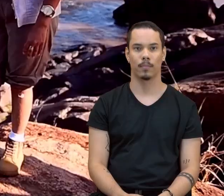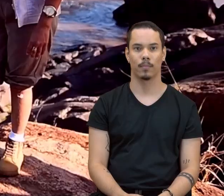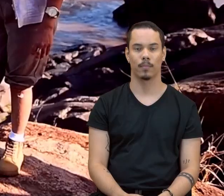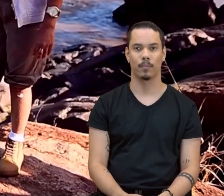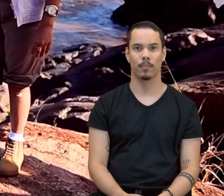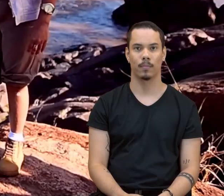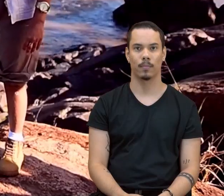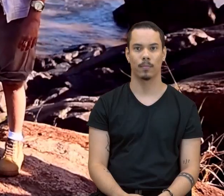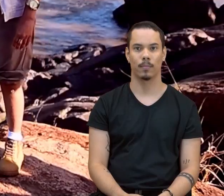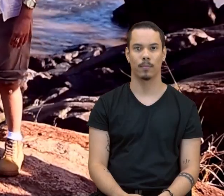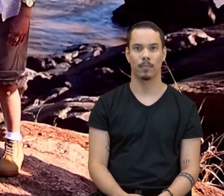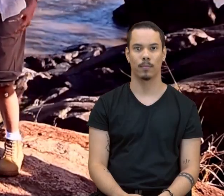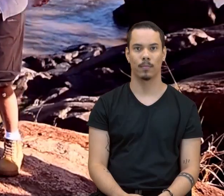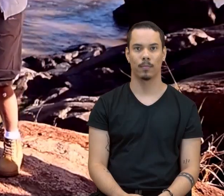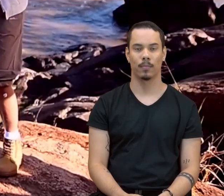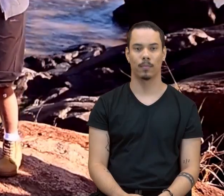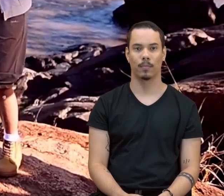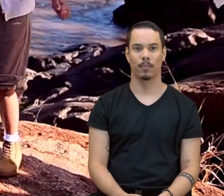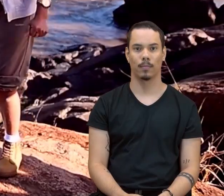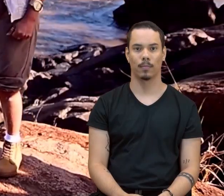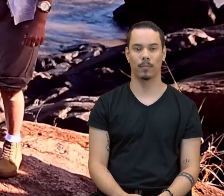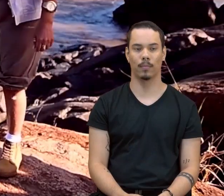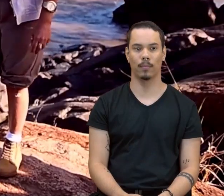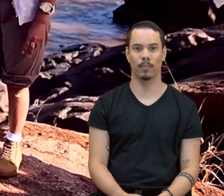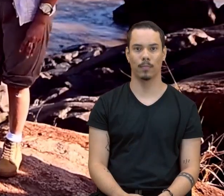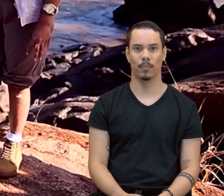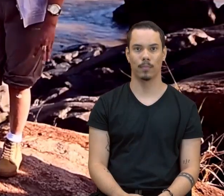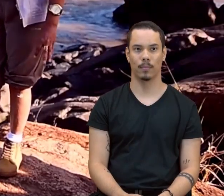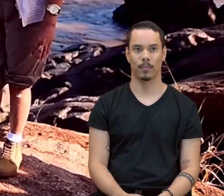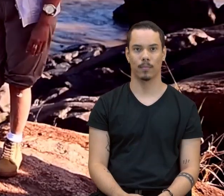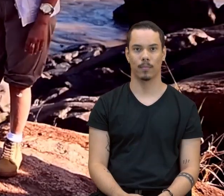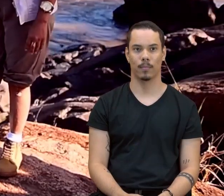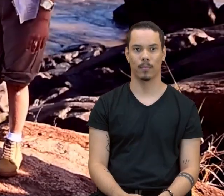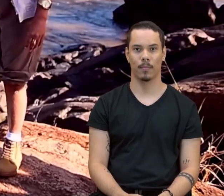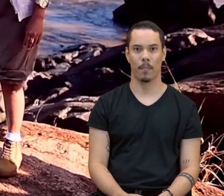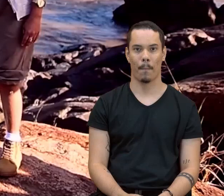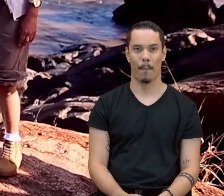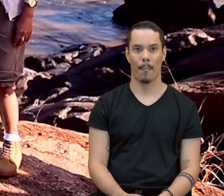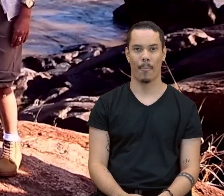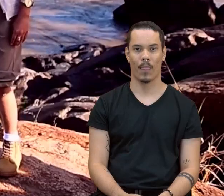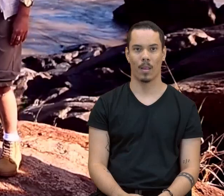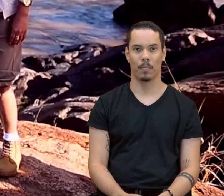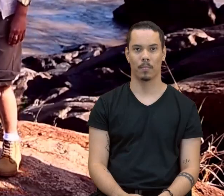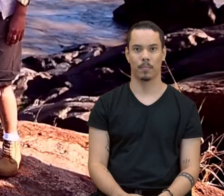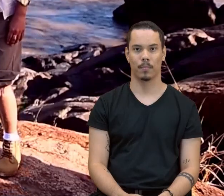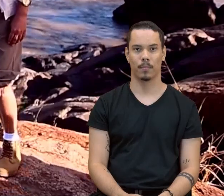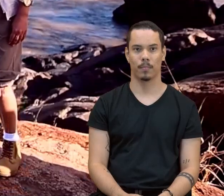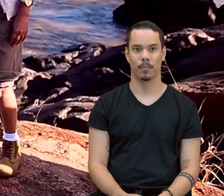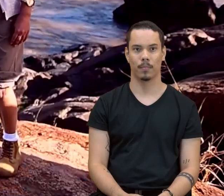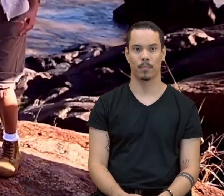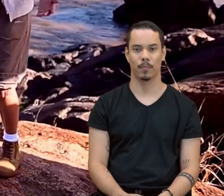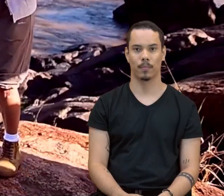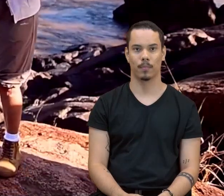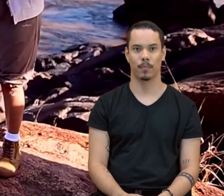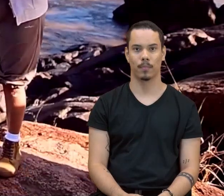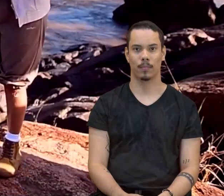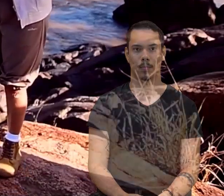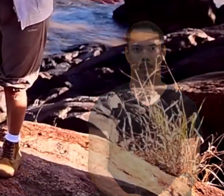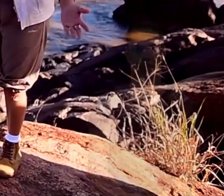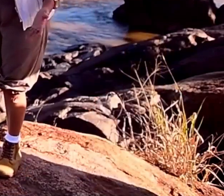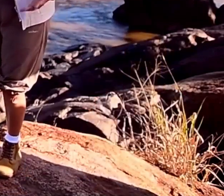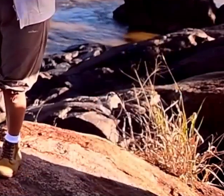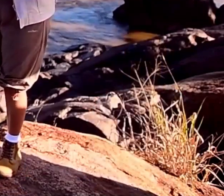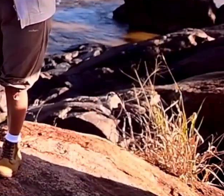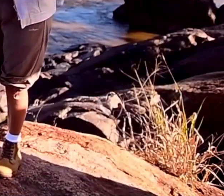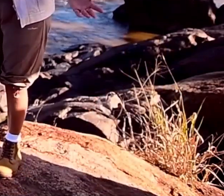O processo de povoamento do espaço físico que constitui o estado de Rondônia começa no século XVII, em